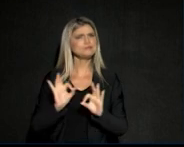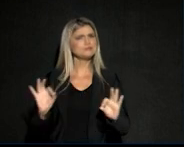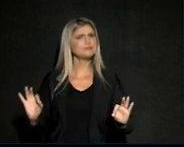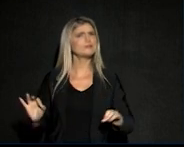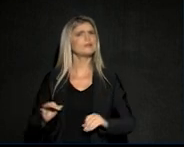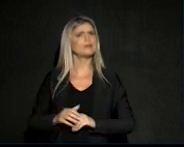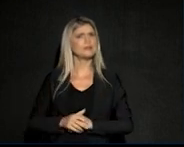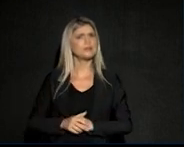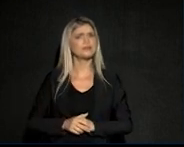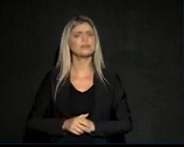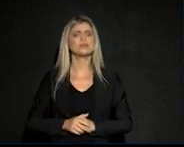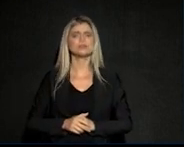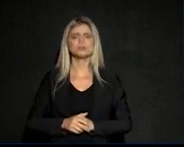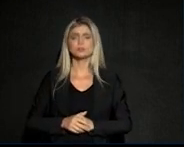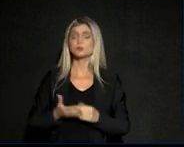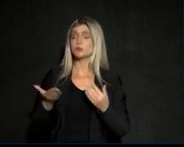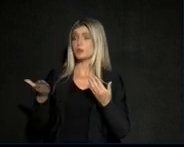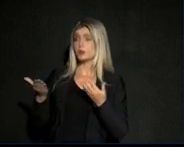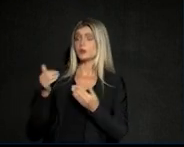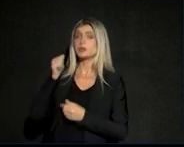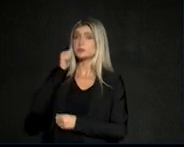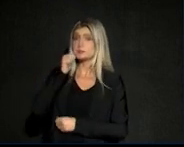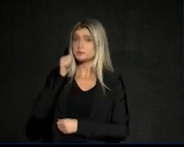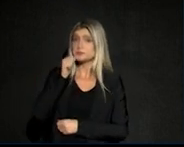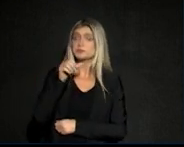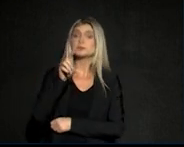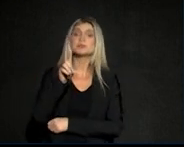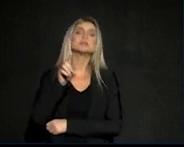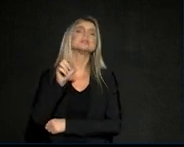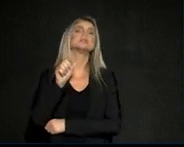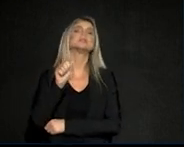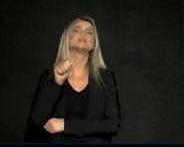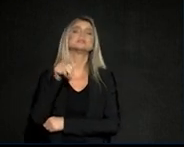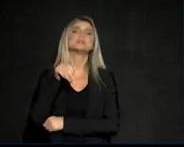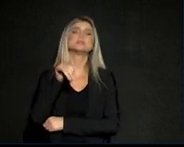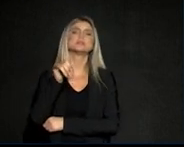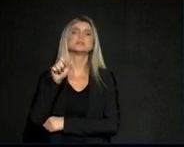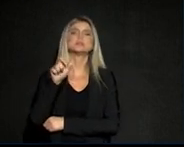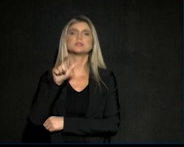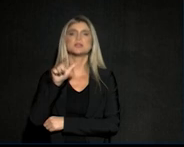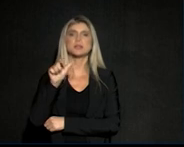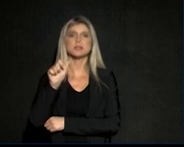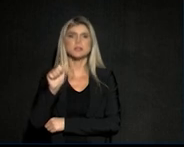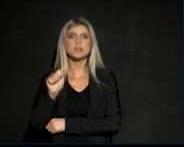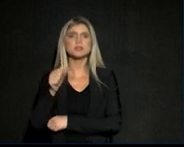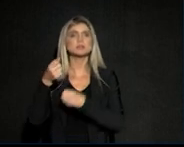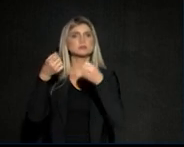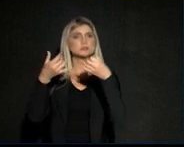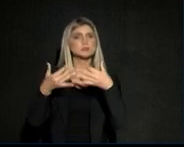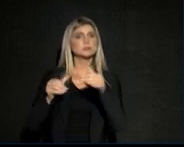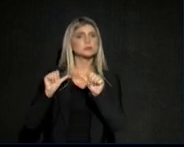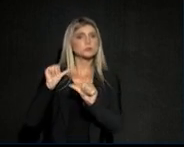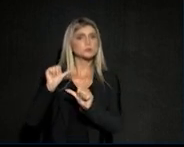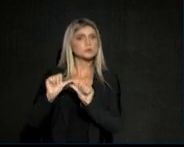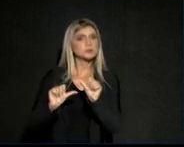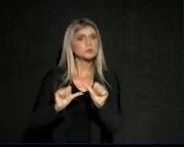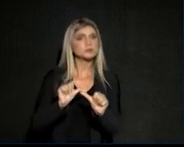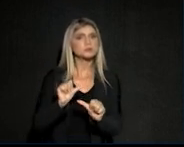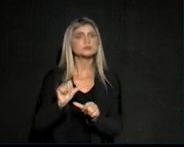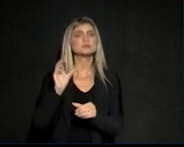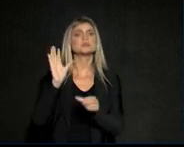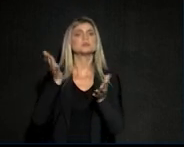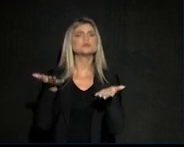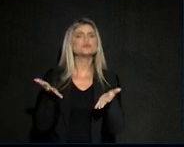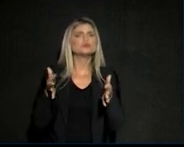ótimo e colocando a Daniela na conversa também falando um pouco sobre essa mudança né do papel do banco público e